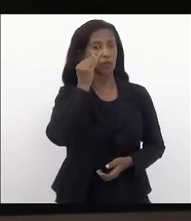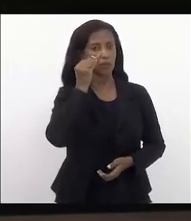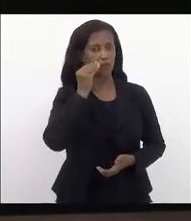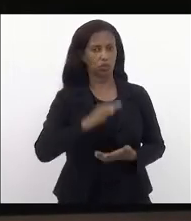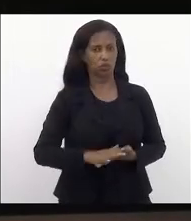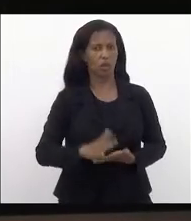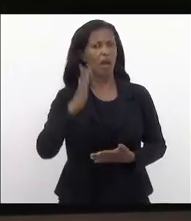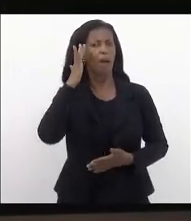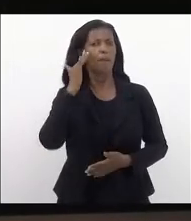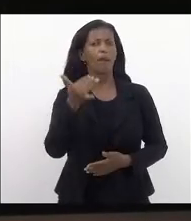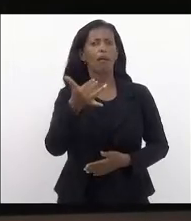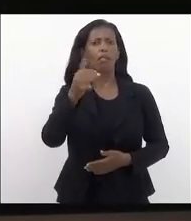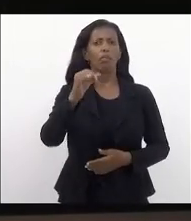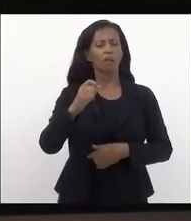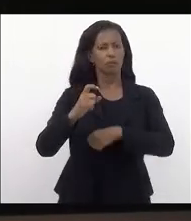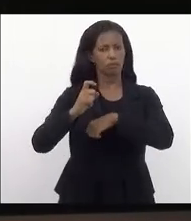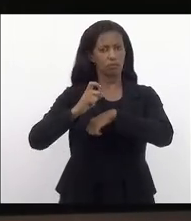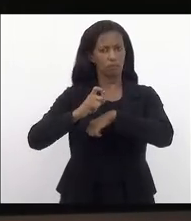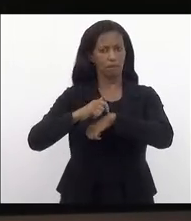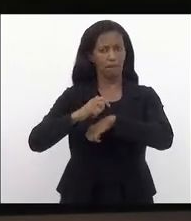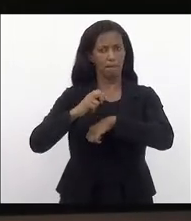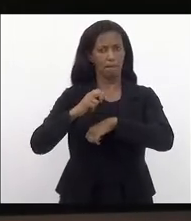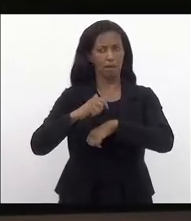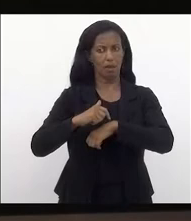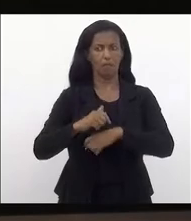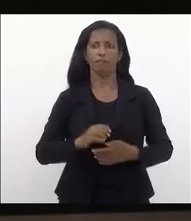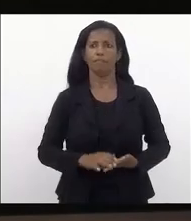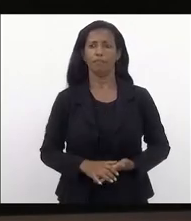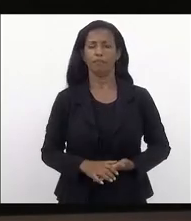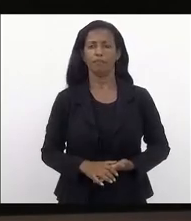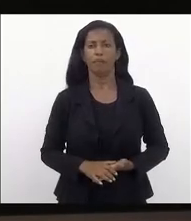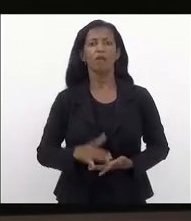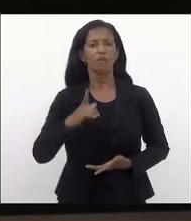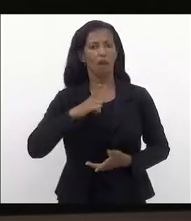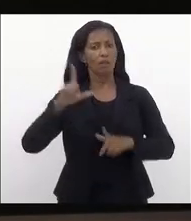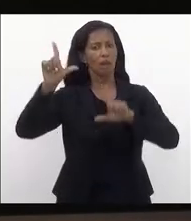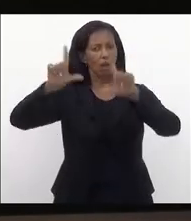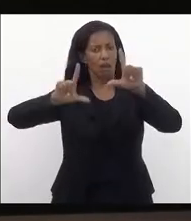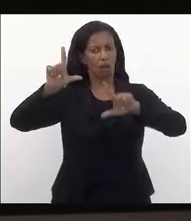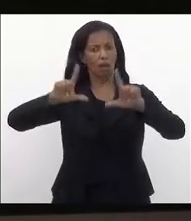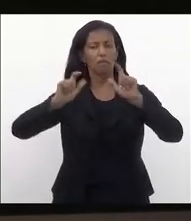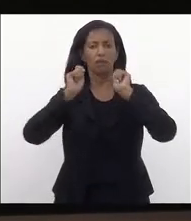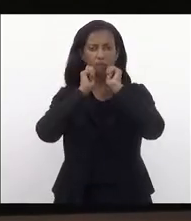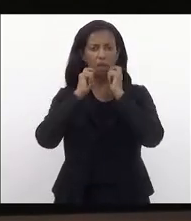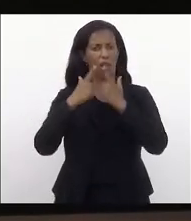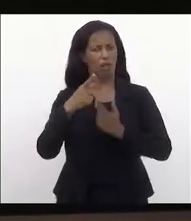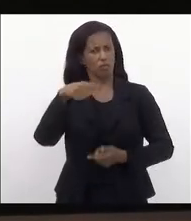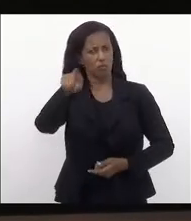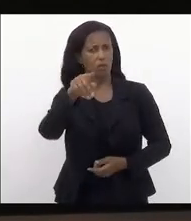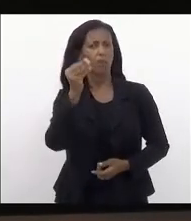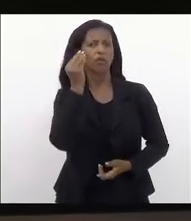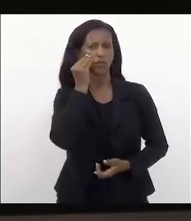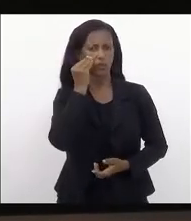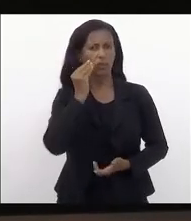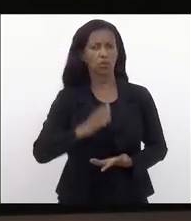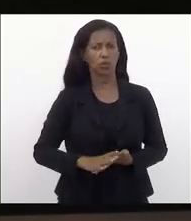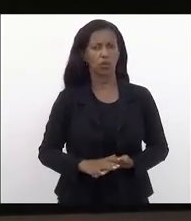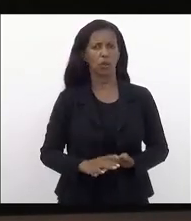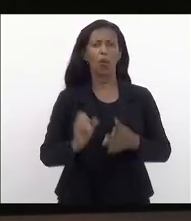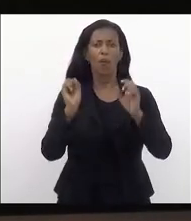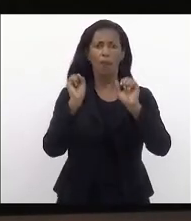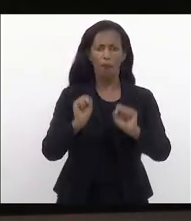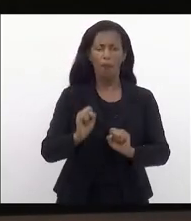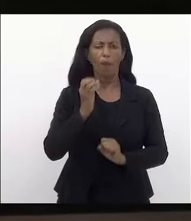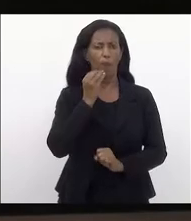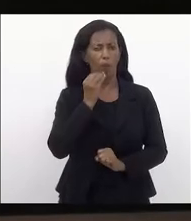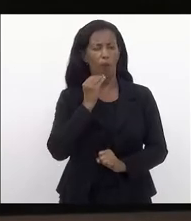amanhã 10 horas da manhã vai passar ao vivo pela TV Alerja você pode assistir você vai poder dar também a